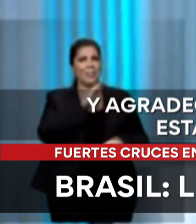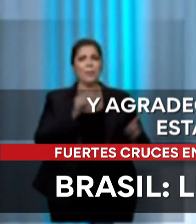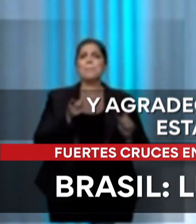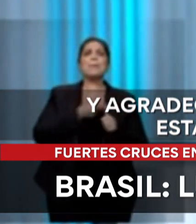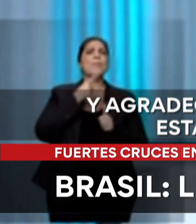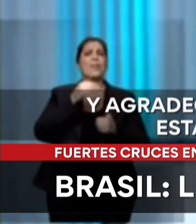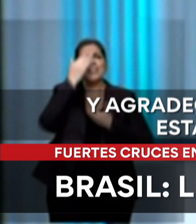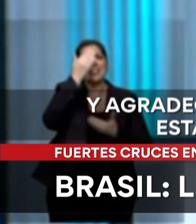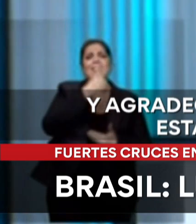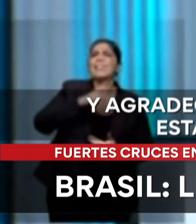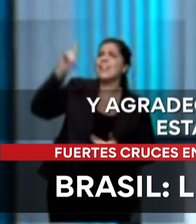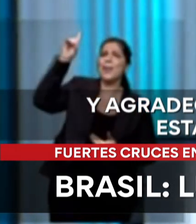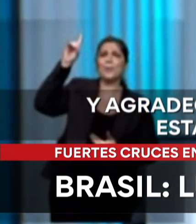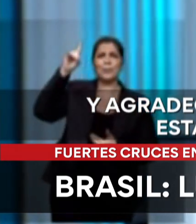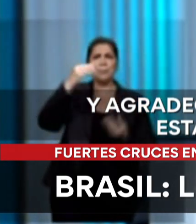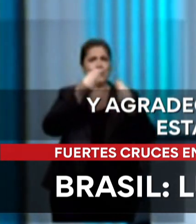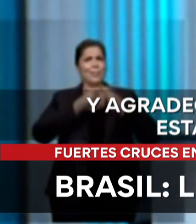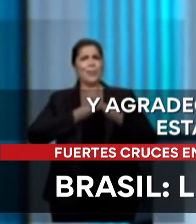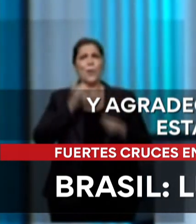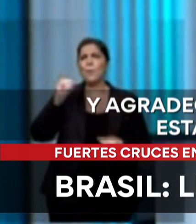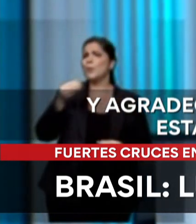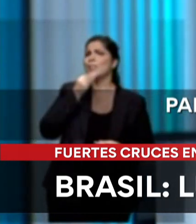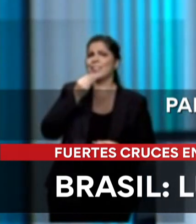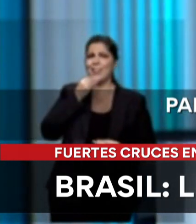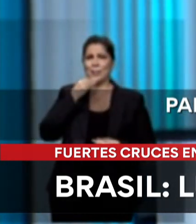me conceder essa chance de fazer esse